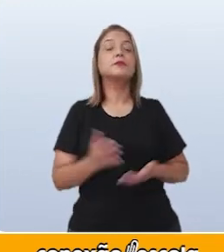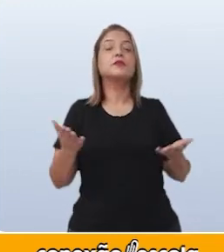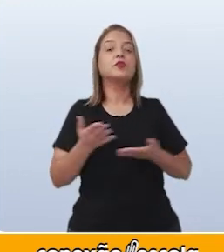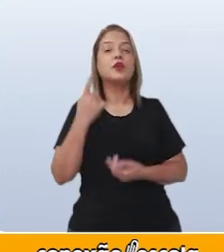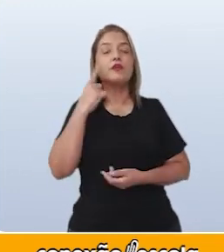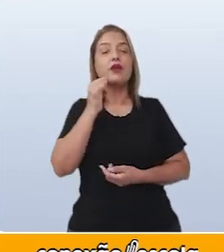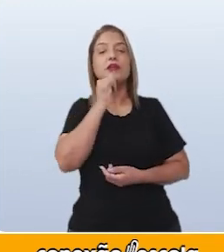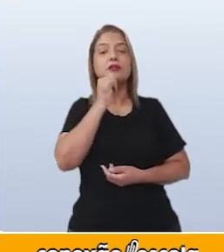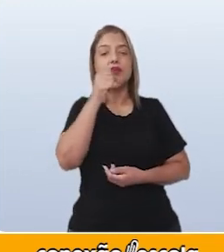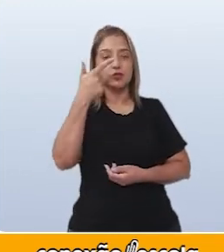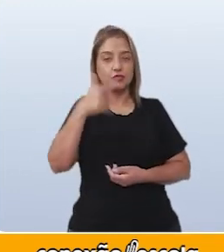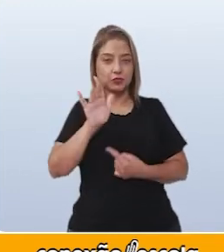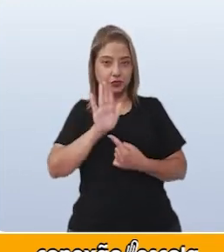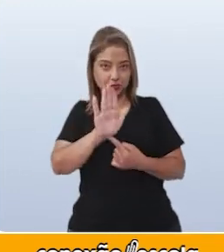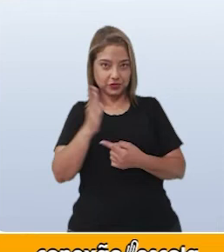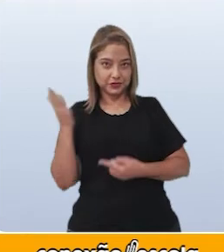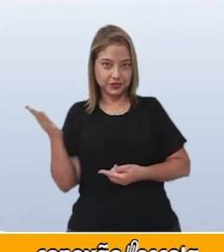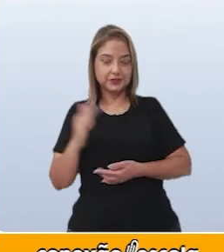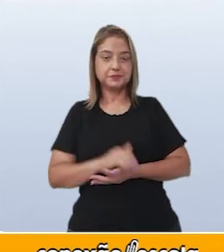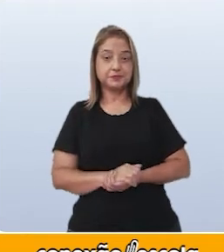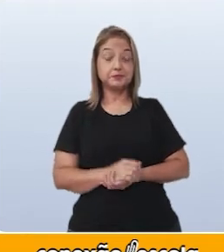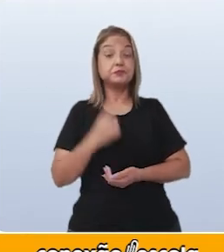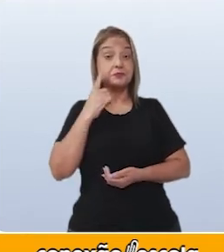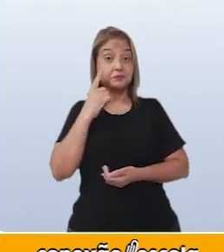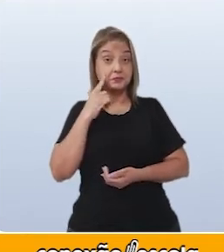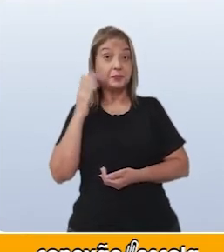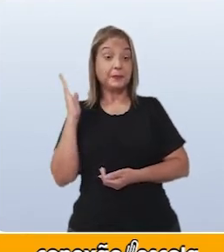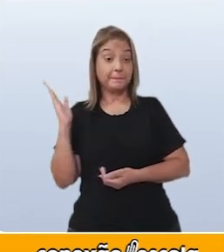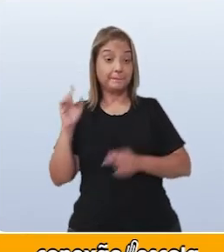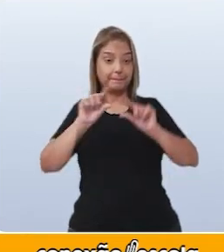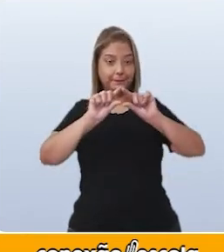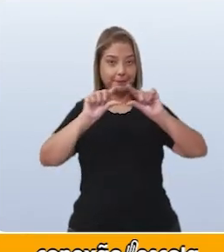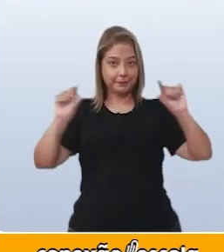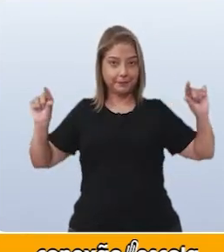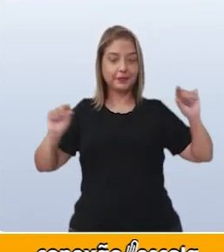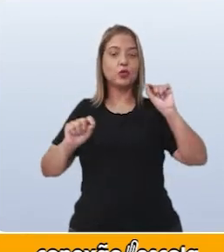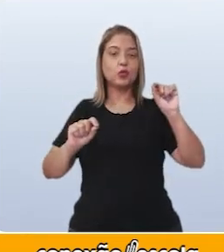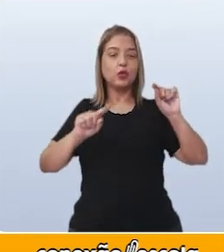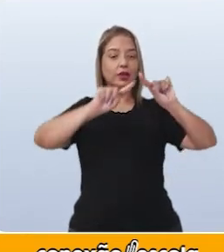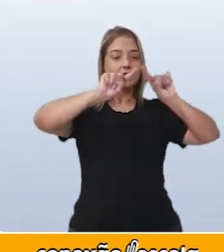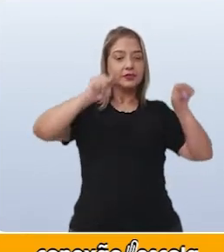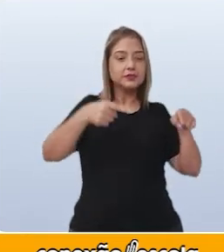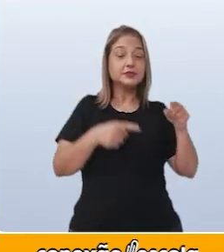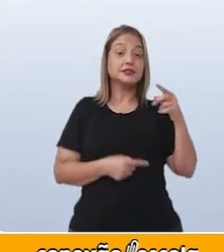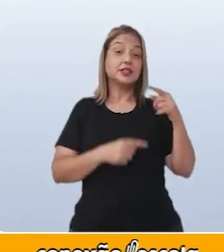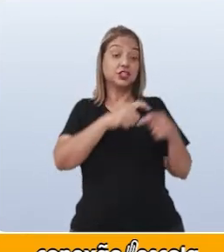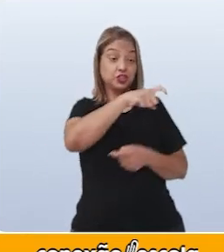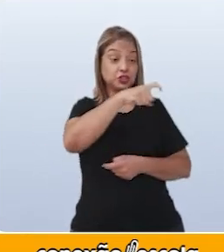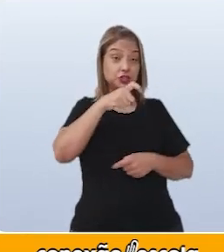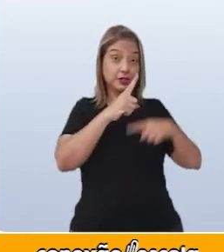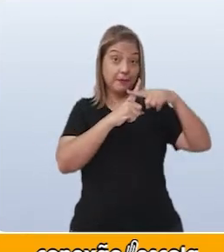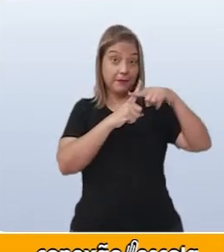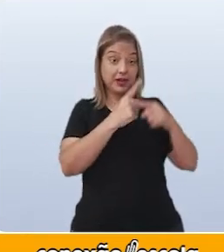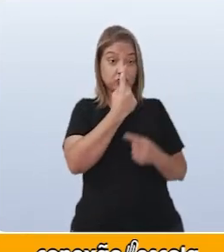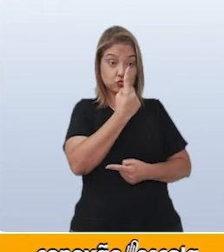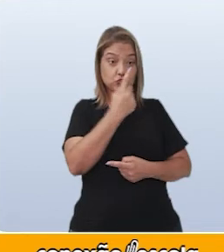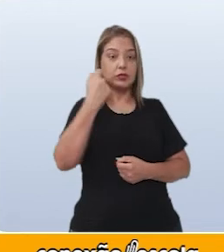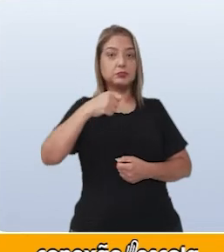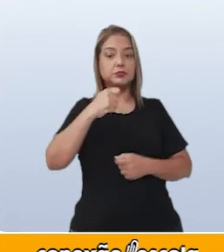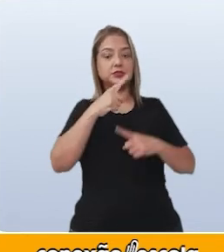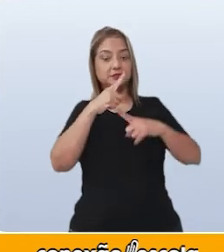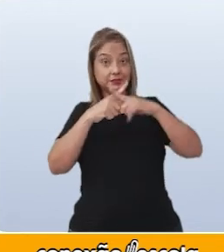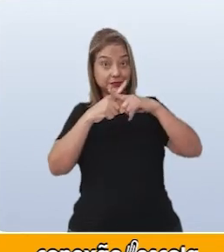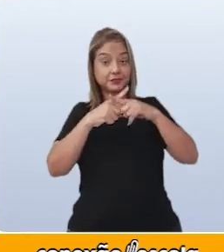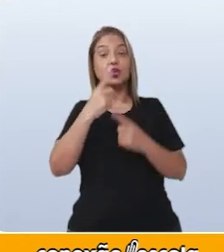Vamos fazer mais um exemplo. Nesse caso, x mais 1 tem que multiplicar 2x ao